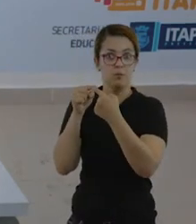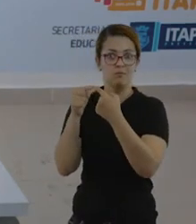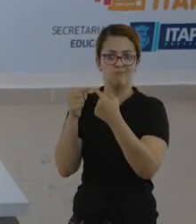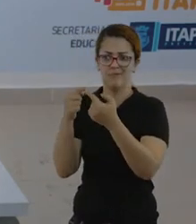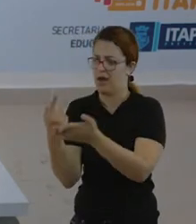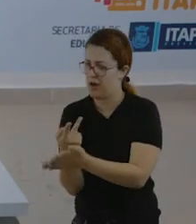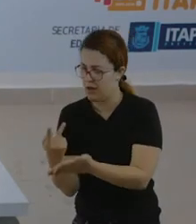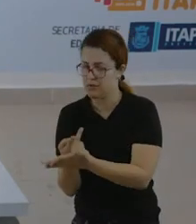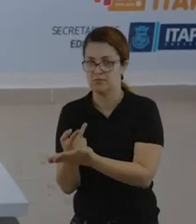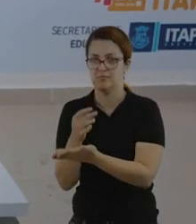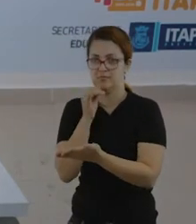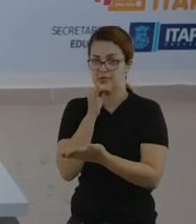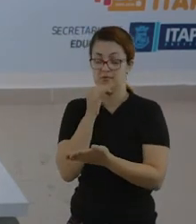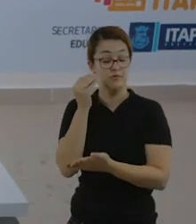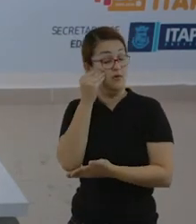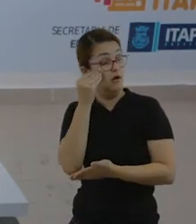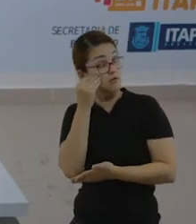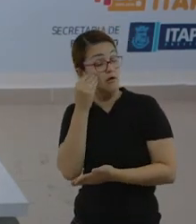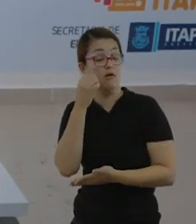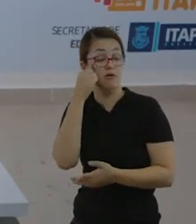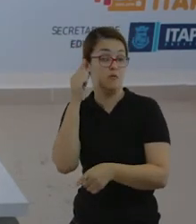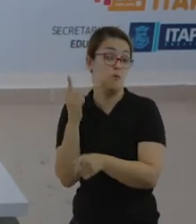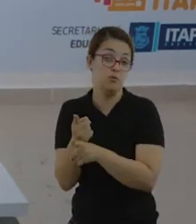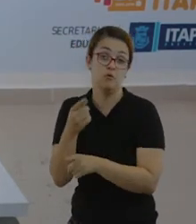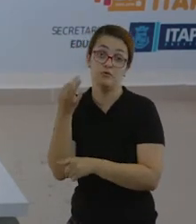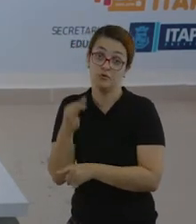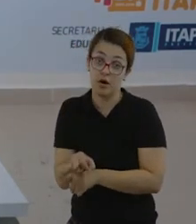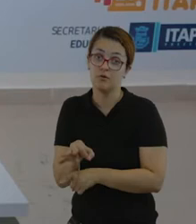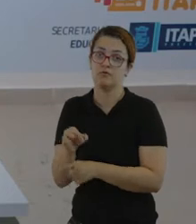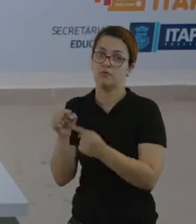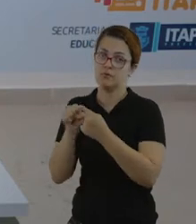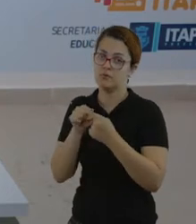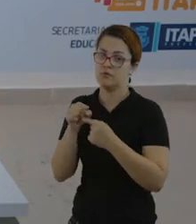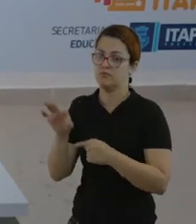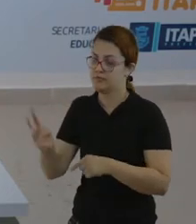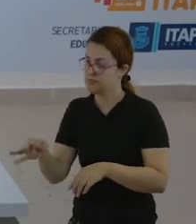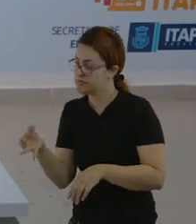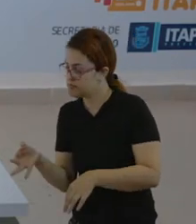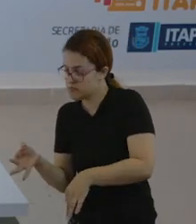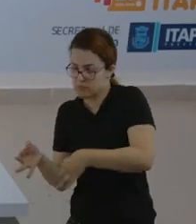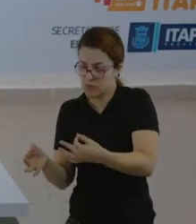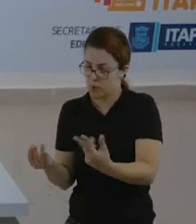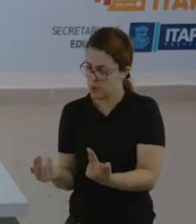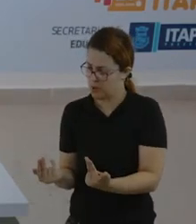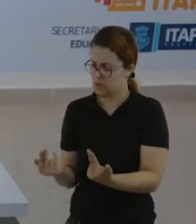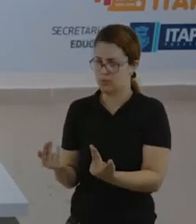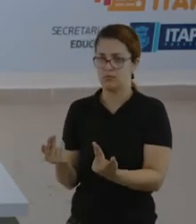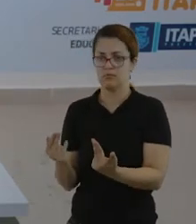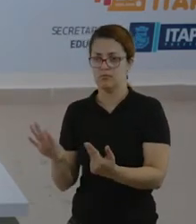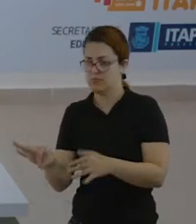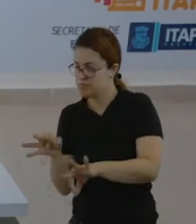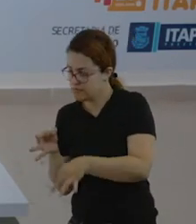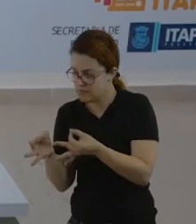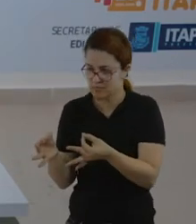Acertando, no meu caso eu errei. Vamos tentar mais uma vez, ver se eu consigo achar o emoji correto? Pera aí.